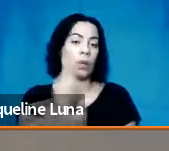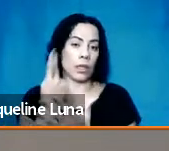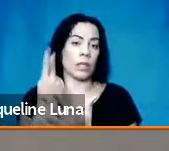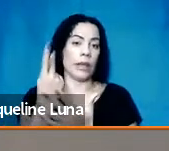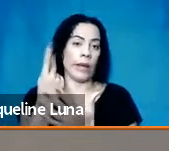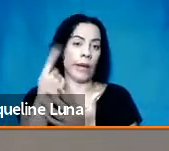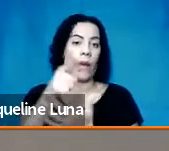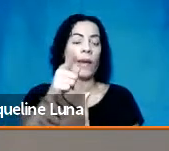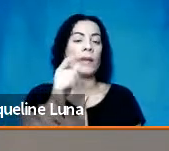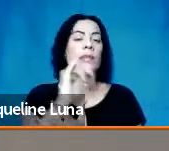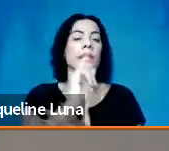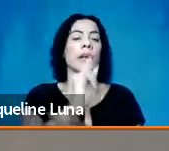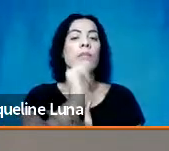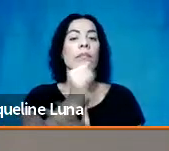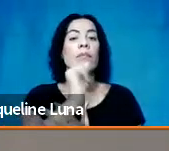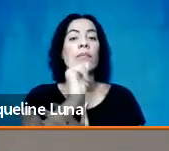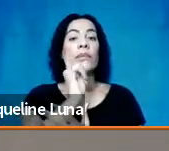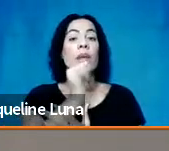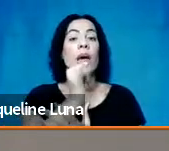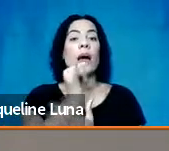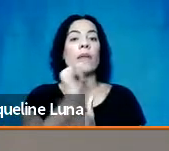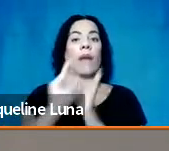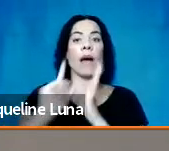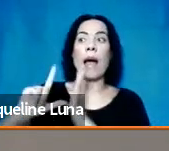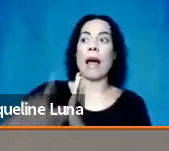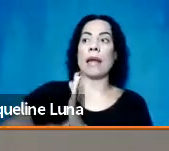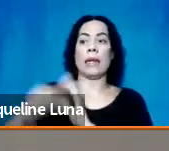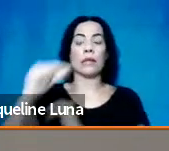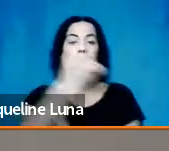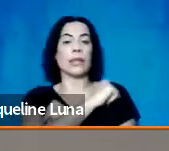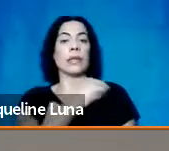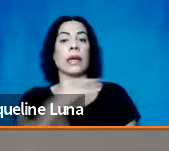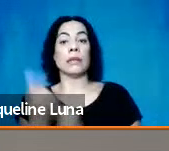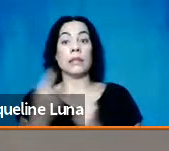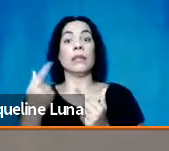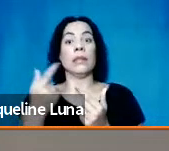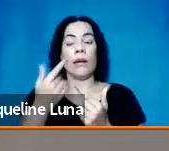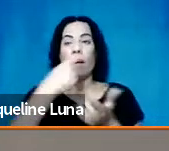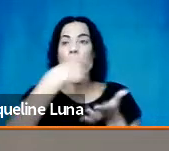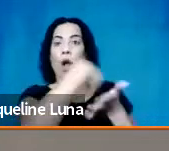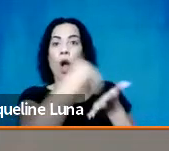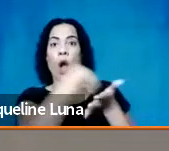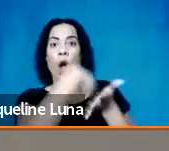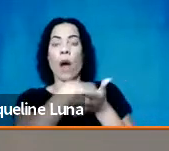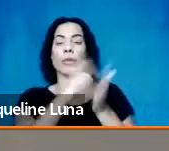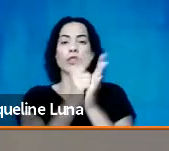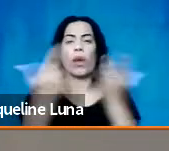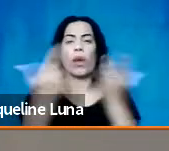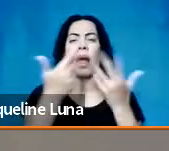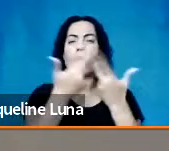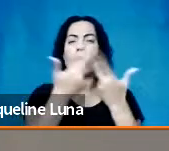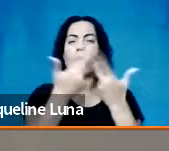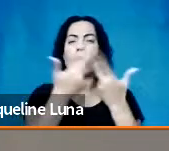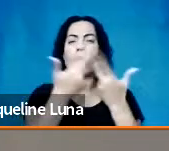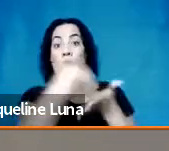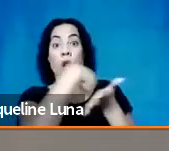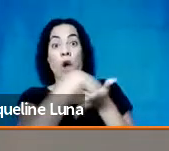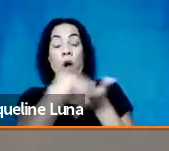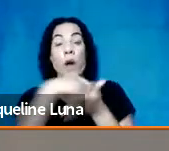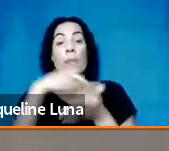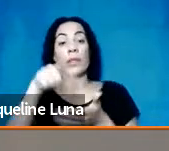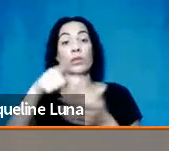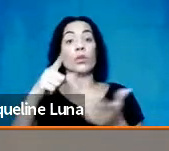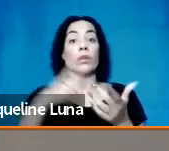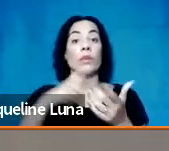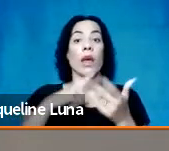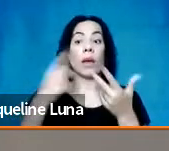essa narrativa, né, do atraso da vacina, e a gente foi muito cobrado pela imprensa também, e isso tinha um reflexo muito